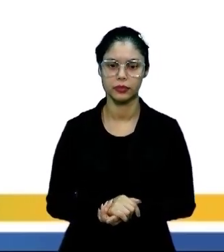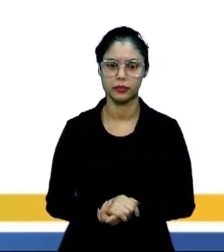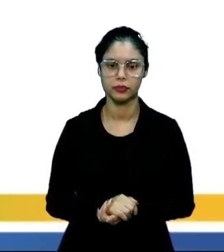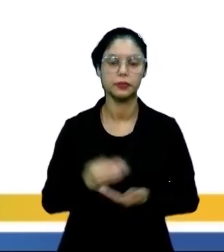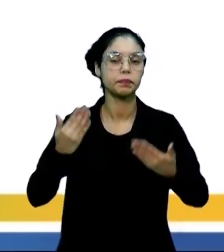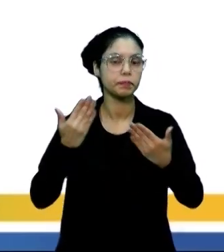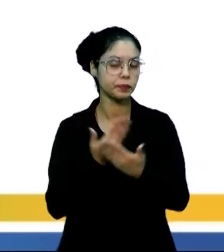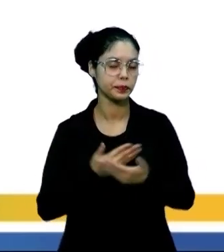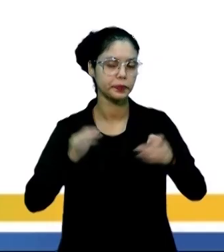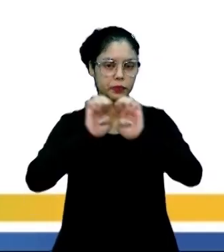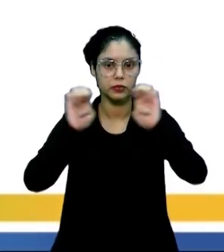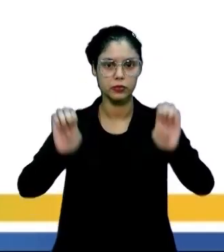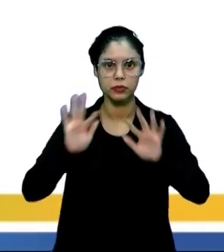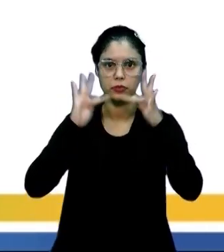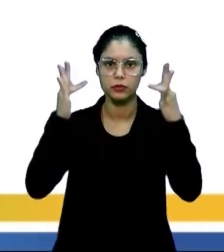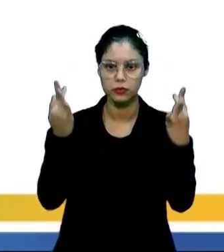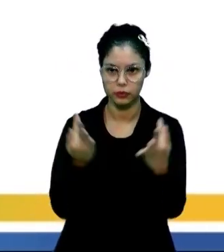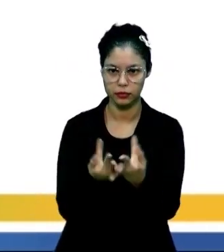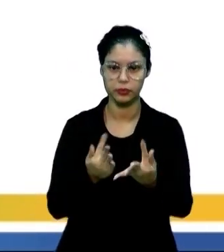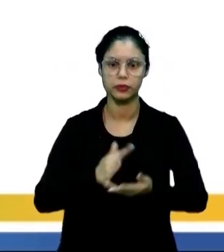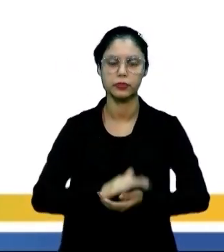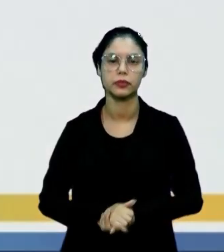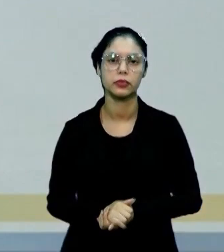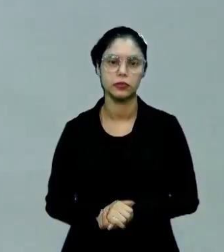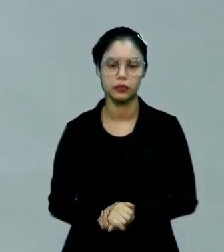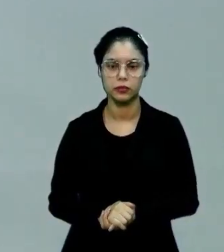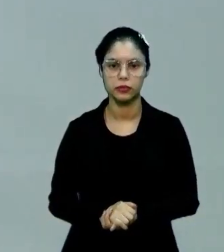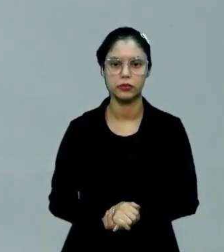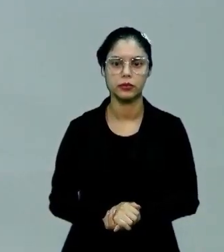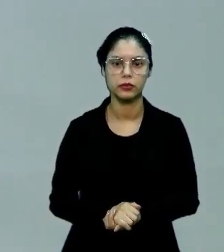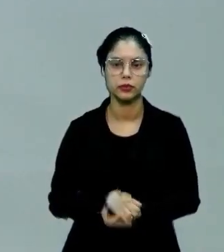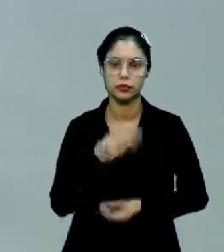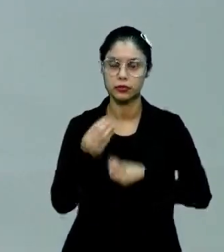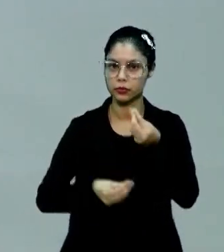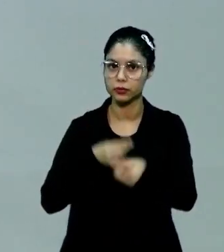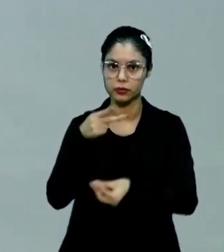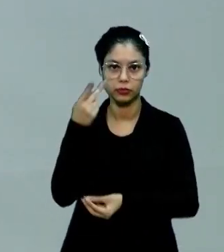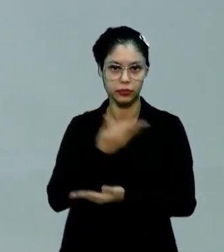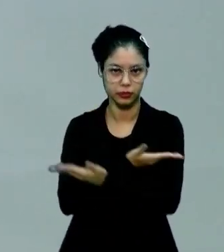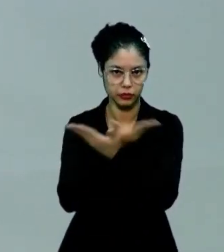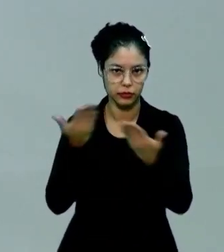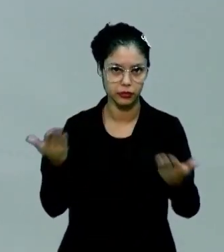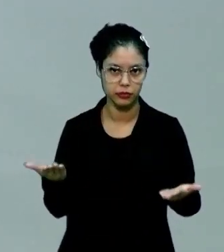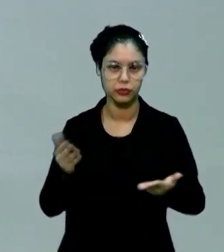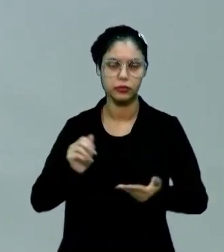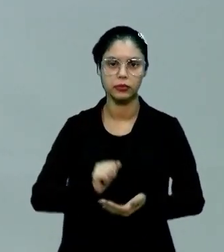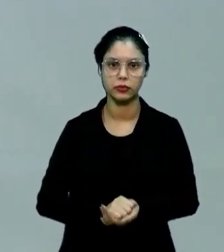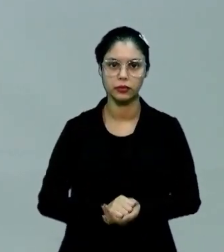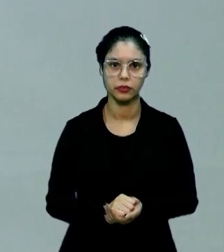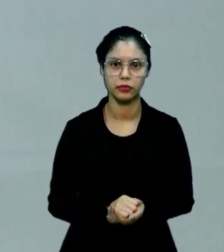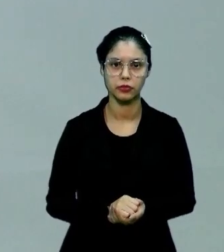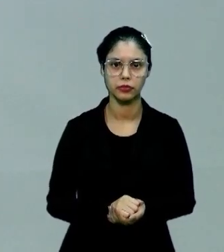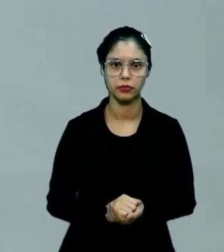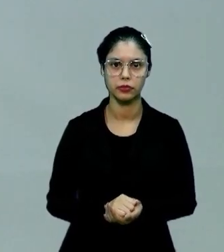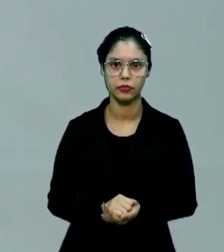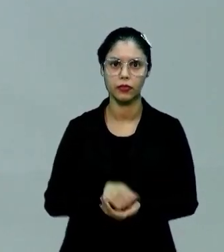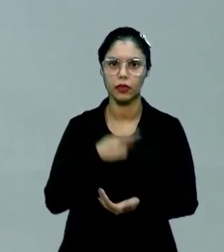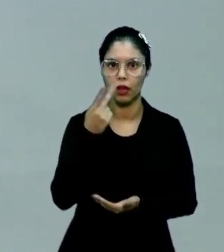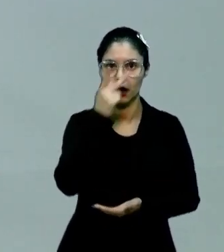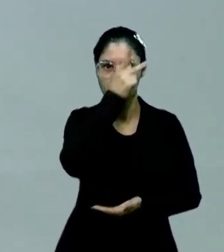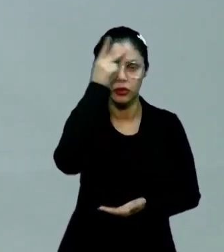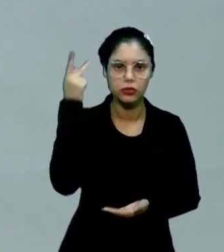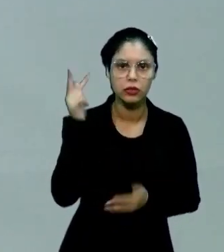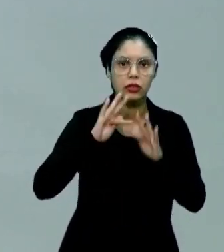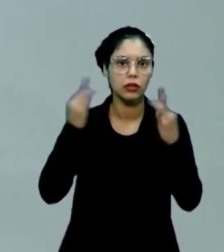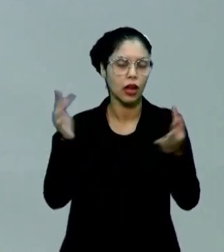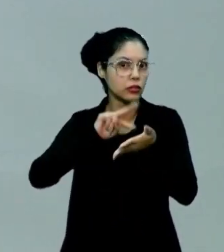preservação da estrutura familiar. Como eu falei para vocês, O fato de citar pessoas da